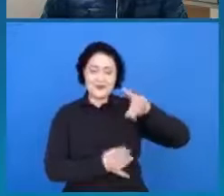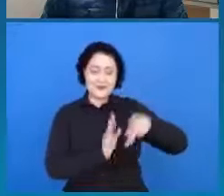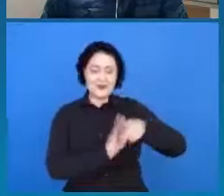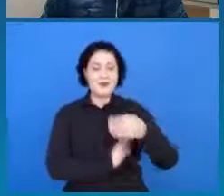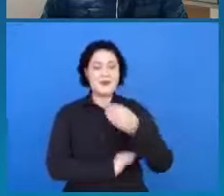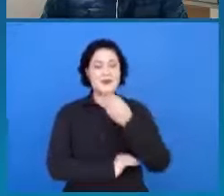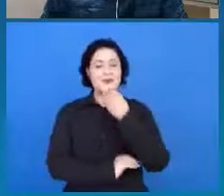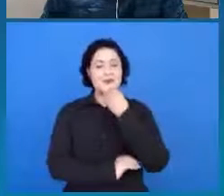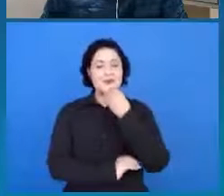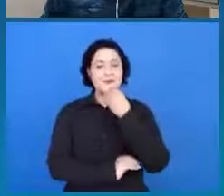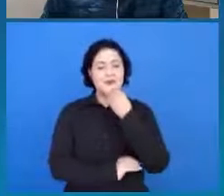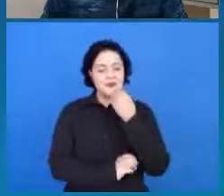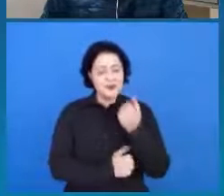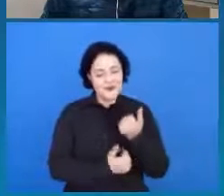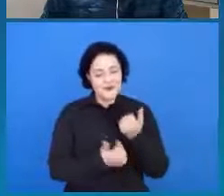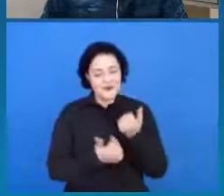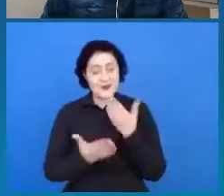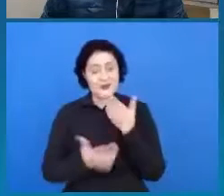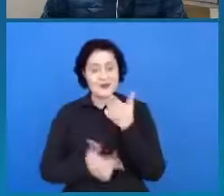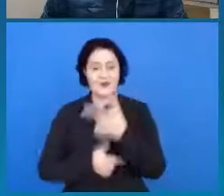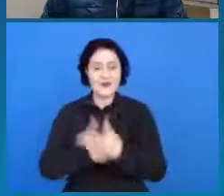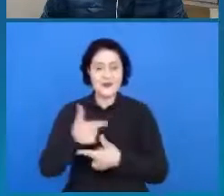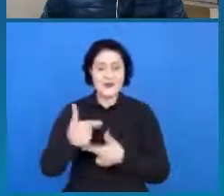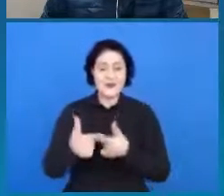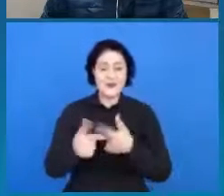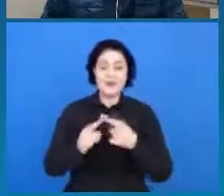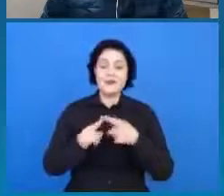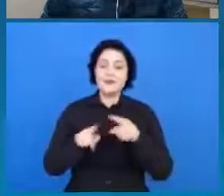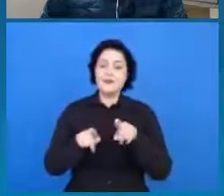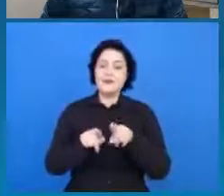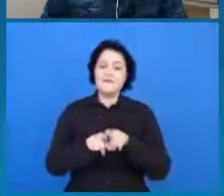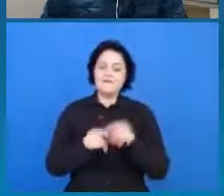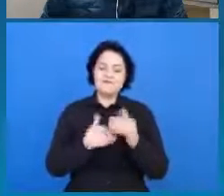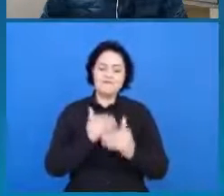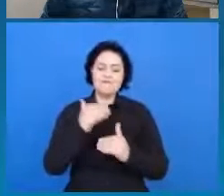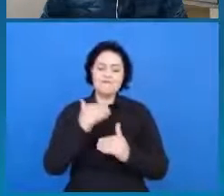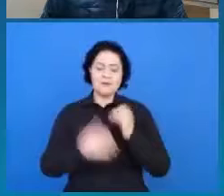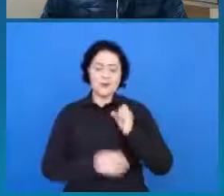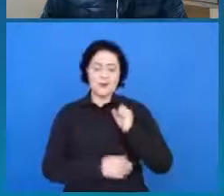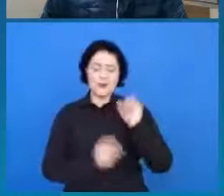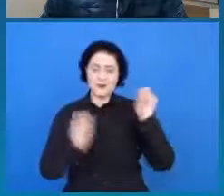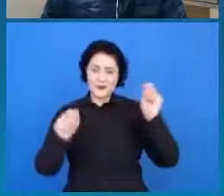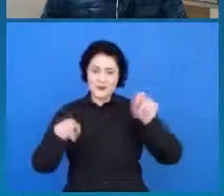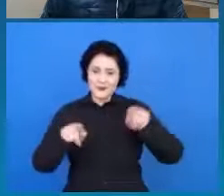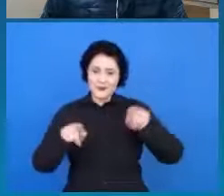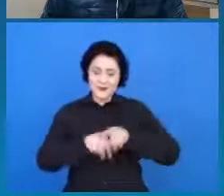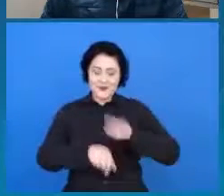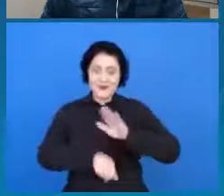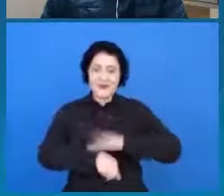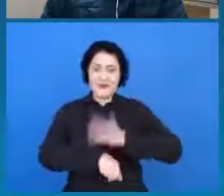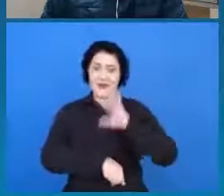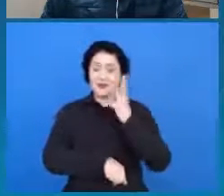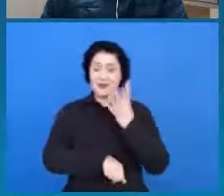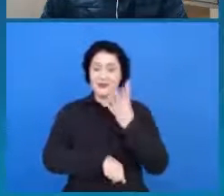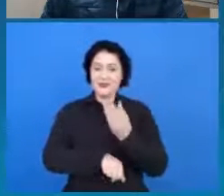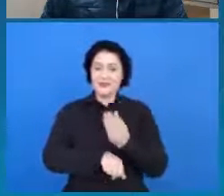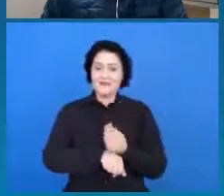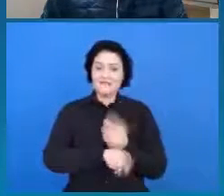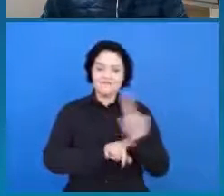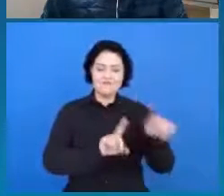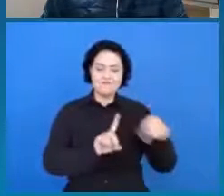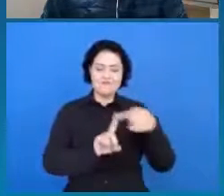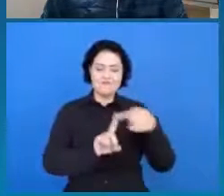oportunidade que nos é dada do trabalho pelo êxito que o Momento Espírita vem